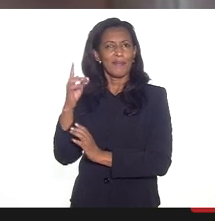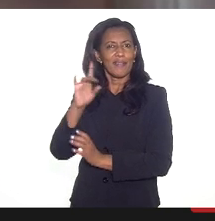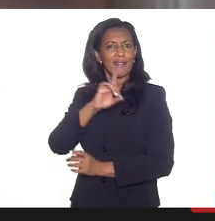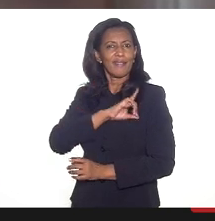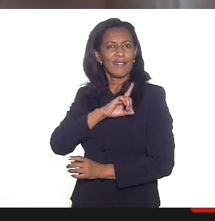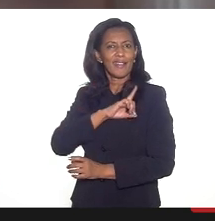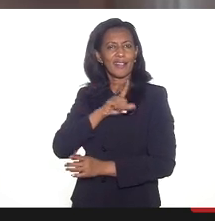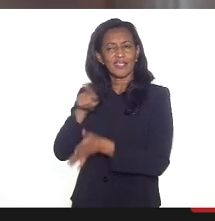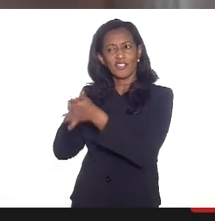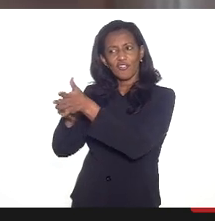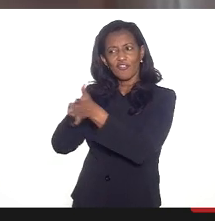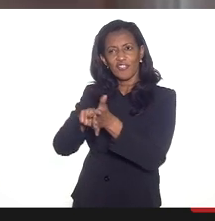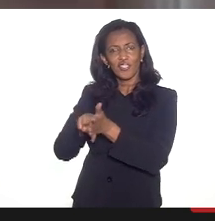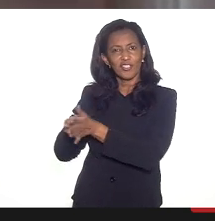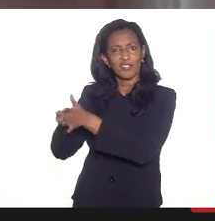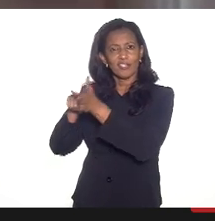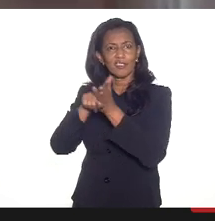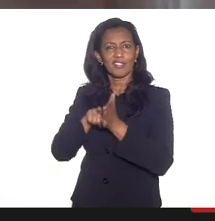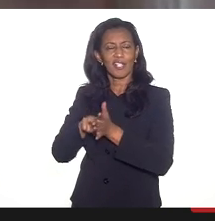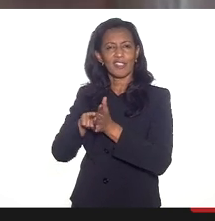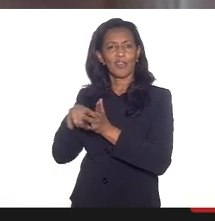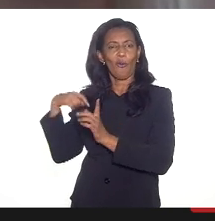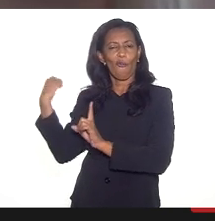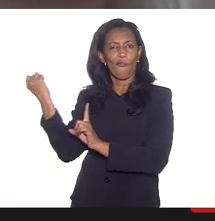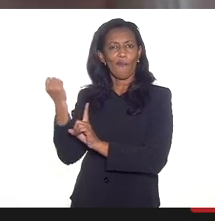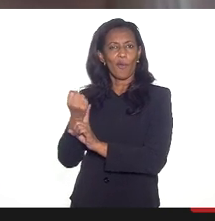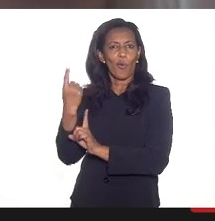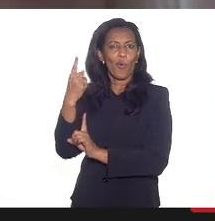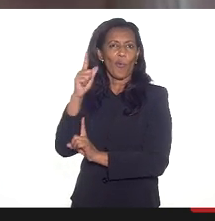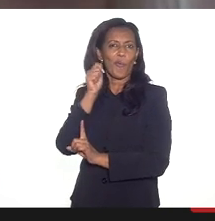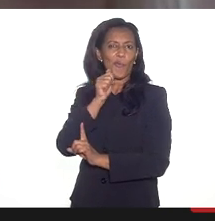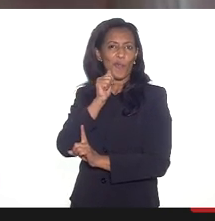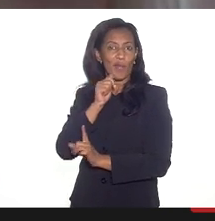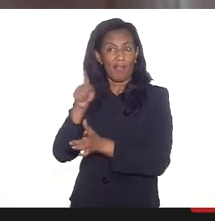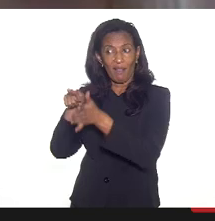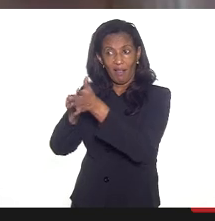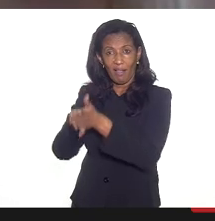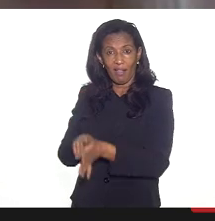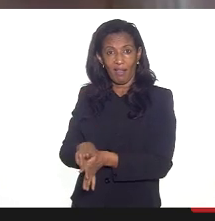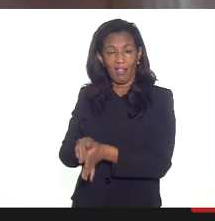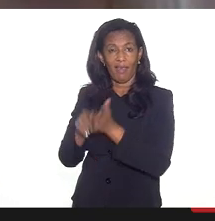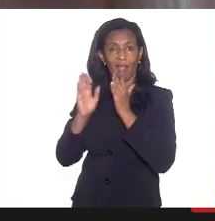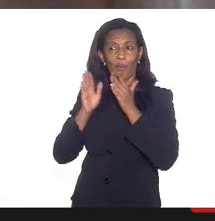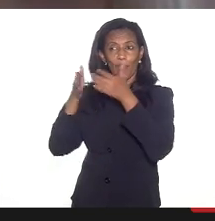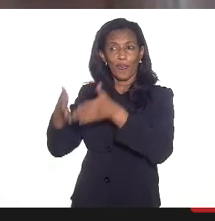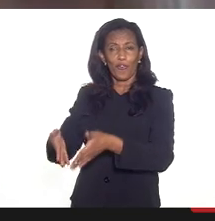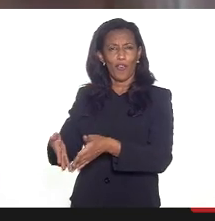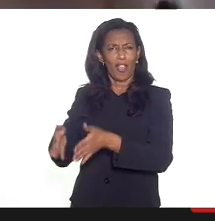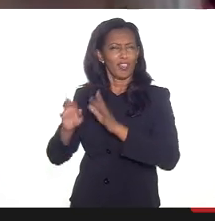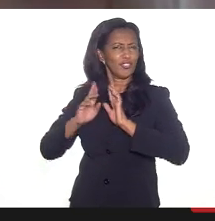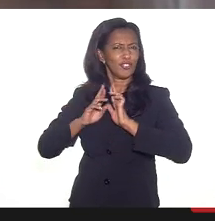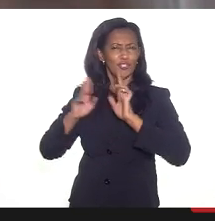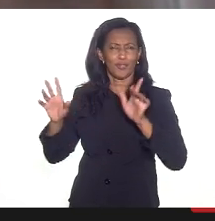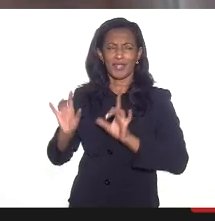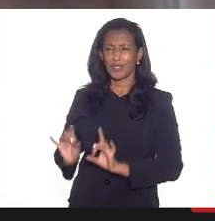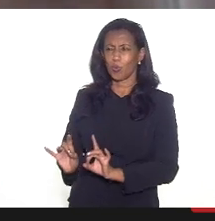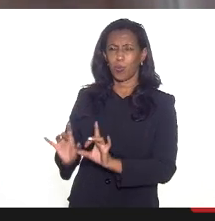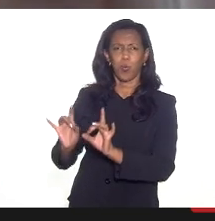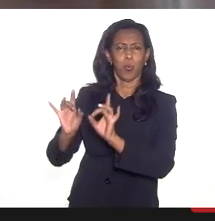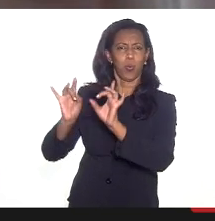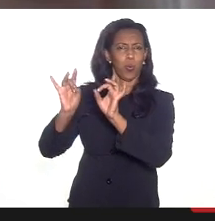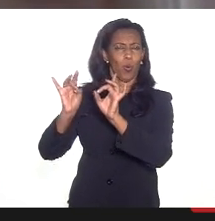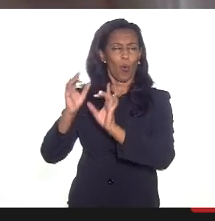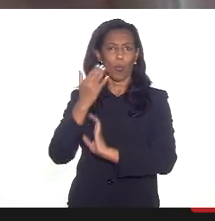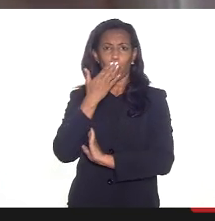ao feminicídio, né? É uma investigação com uma perspectiva de gênero totalmente especial a